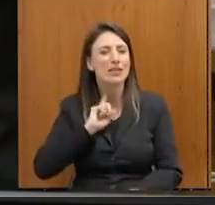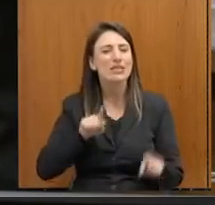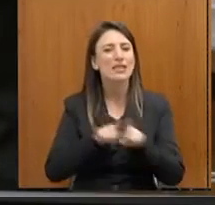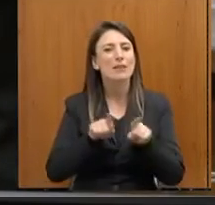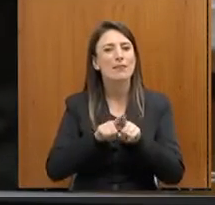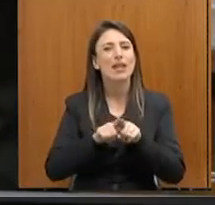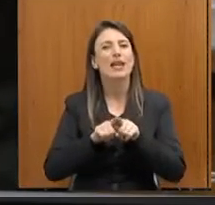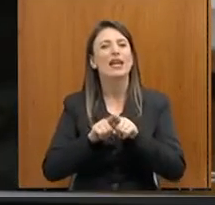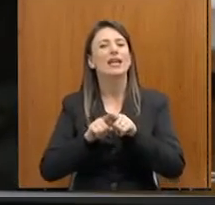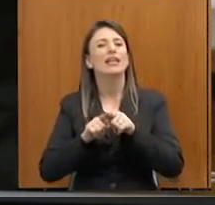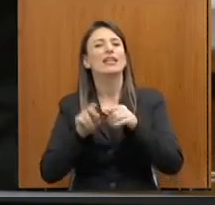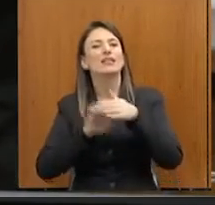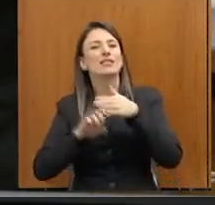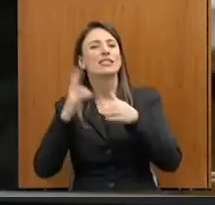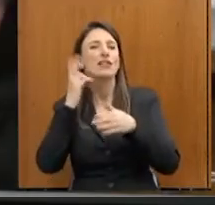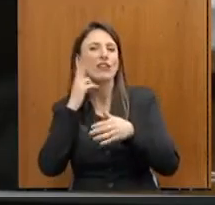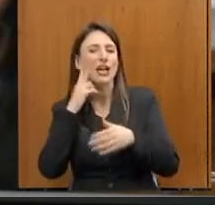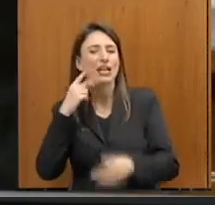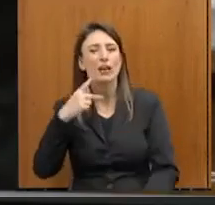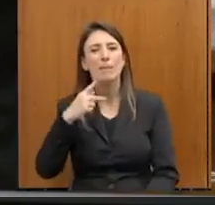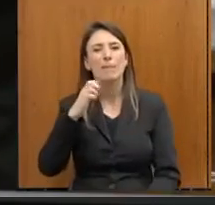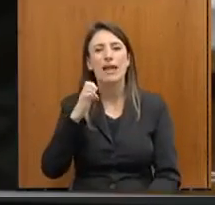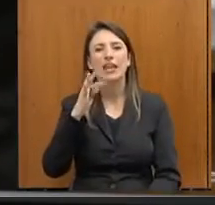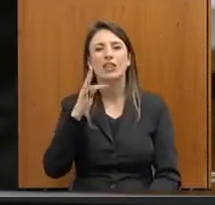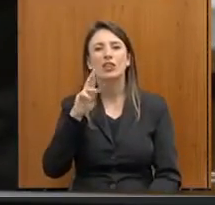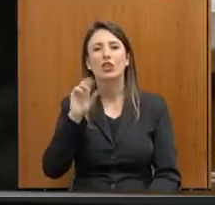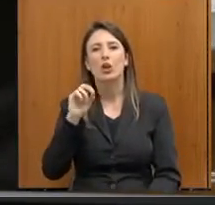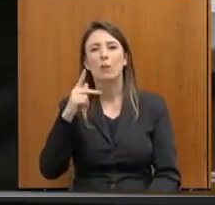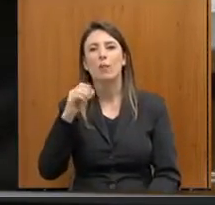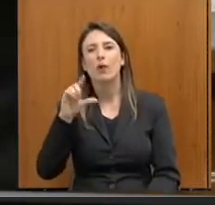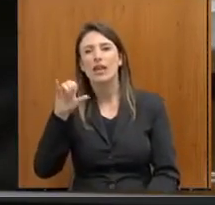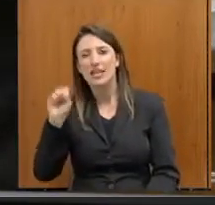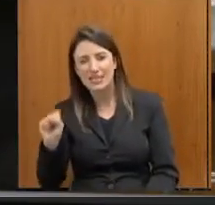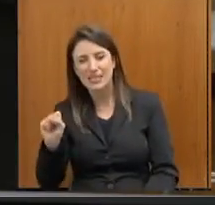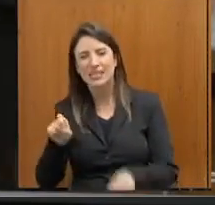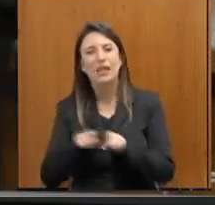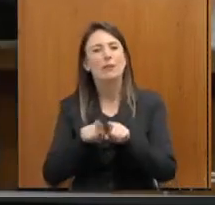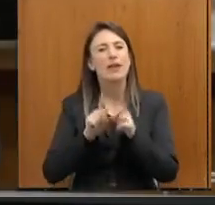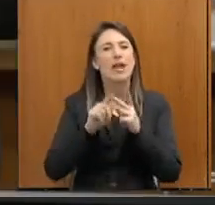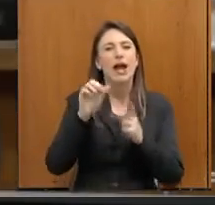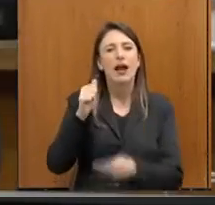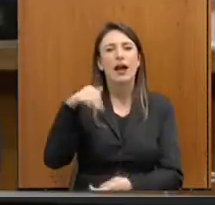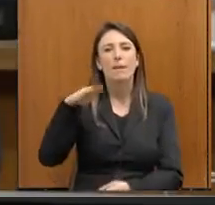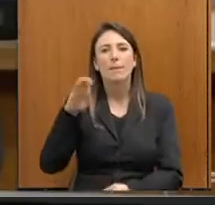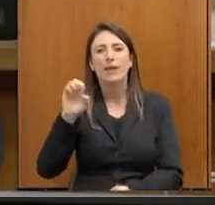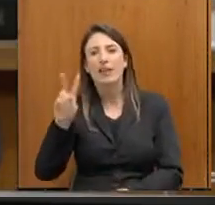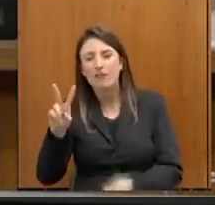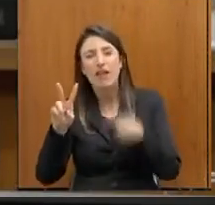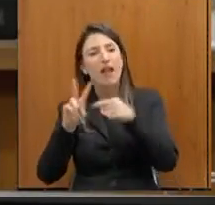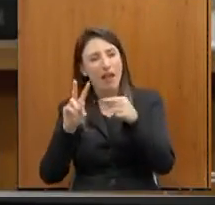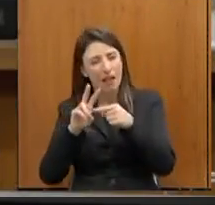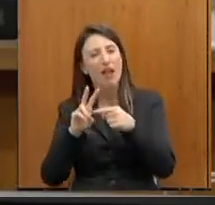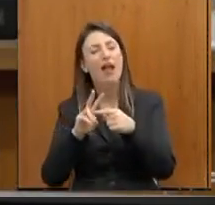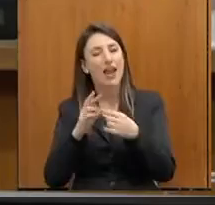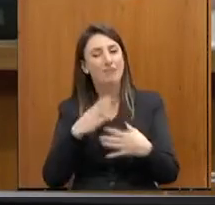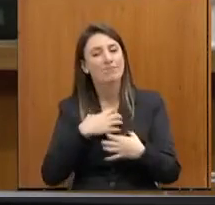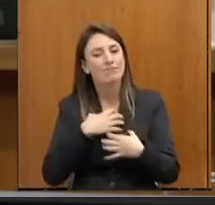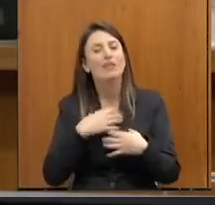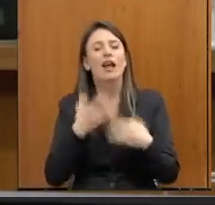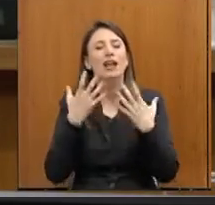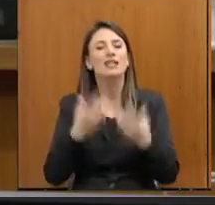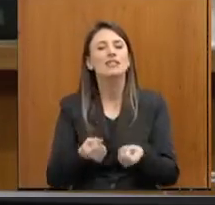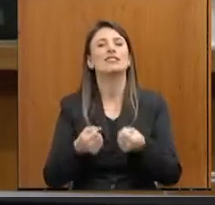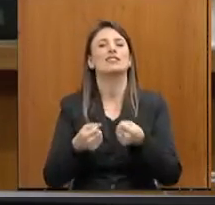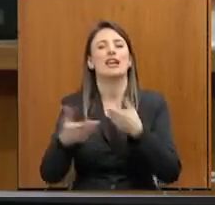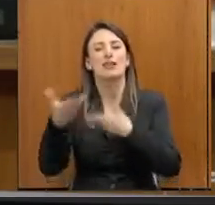a a Cervejaria Petrópolis vou citar também Ambev empresas que se sensibilizaram e outros bom então já